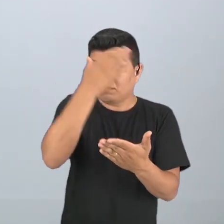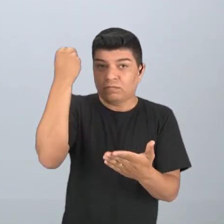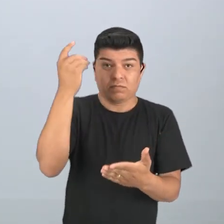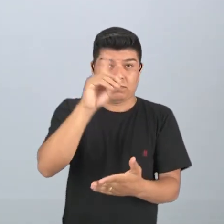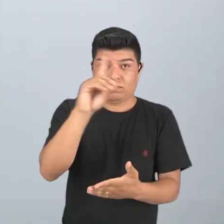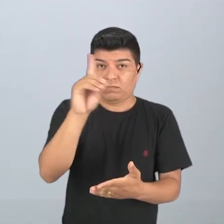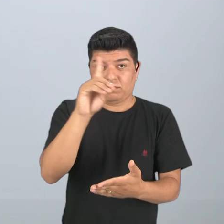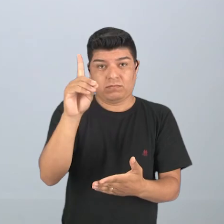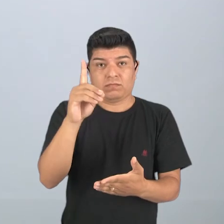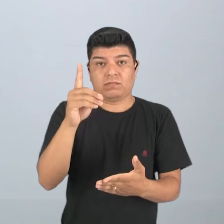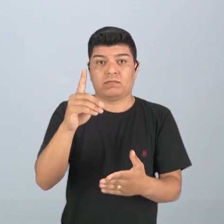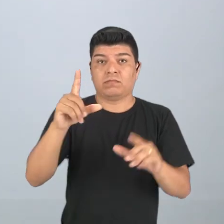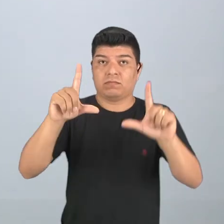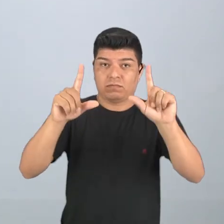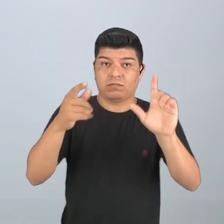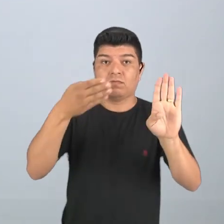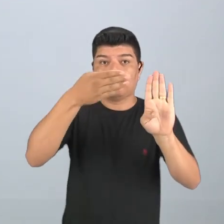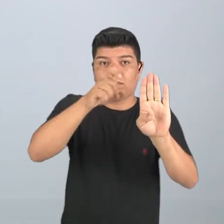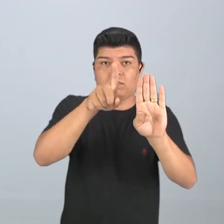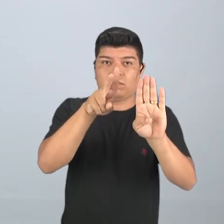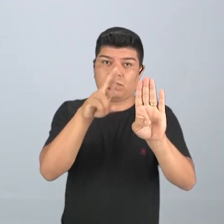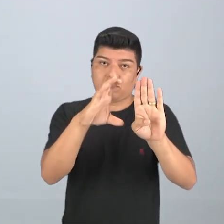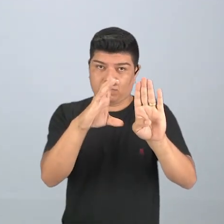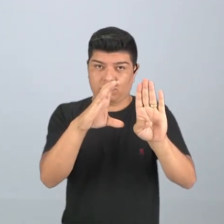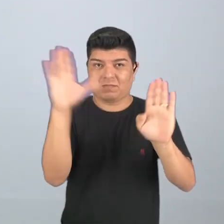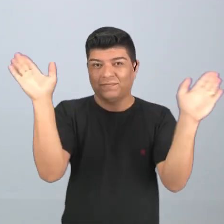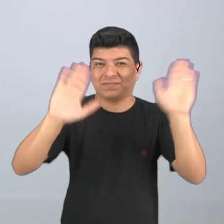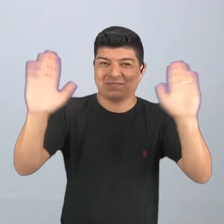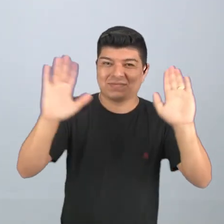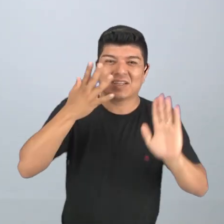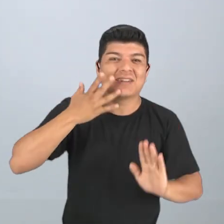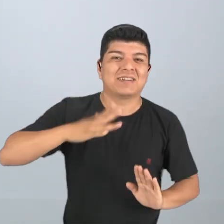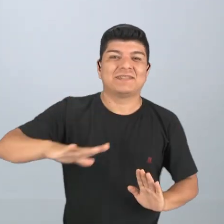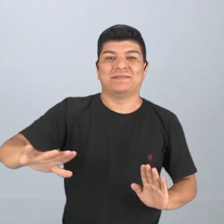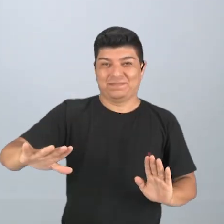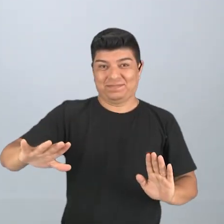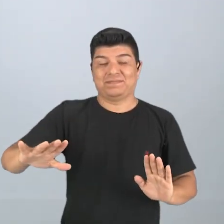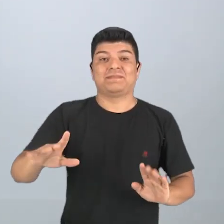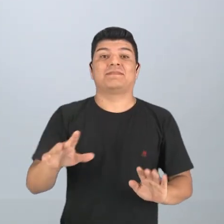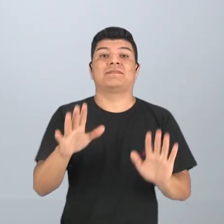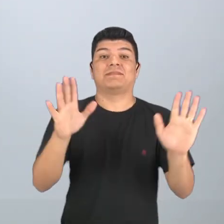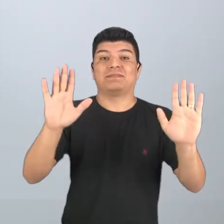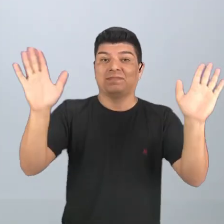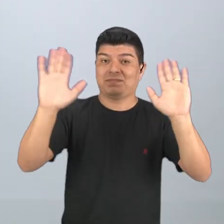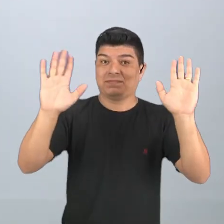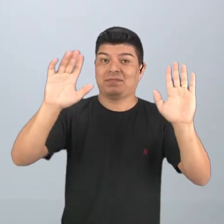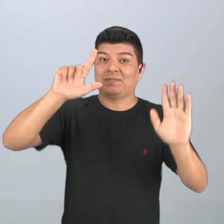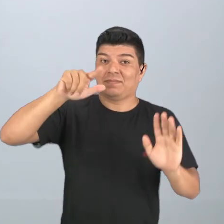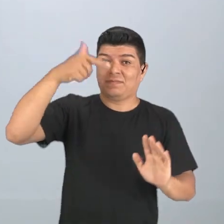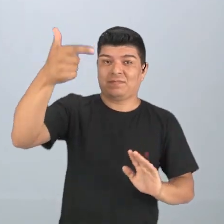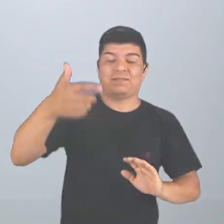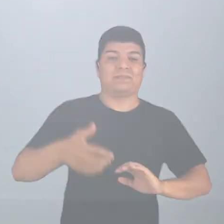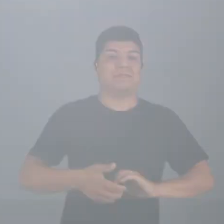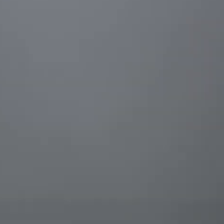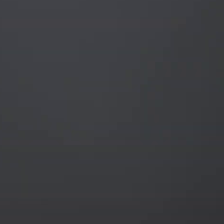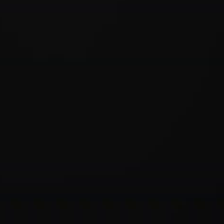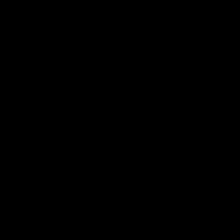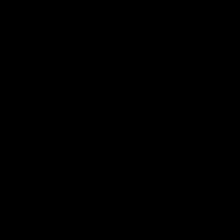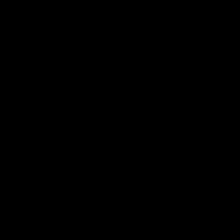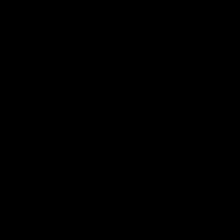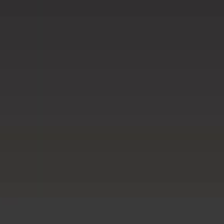esqueça, daqui aparecendo na telinha de vocês, plataforma Eduque. Tchau, tchau, crianças, e até mais.